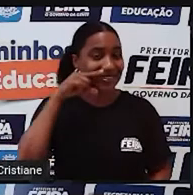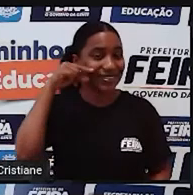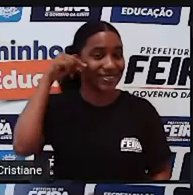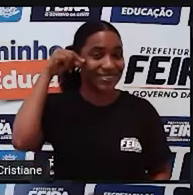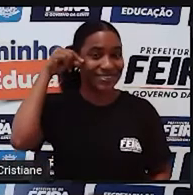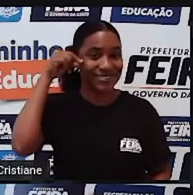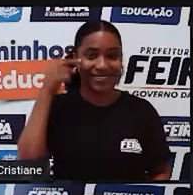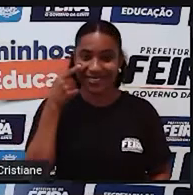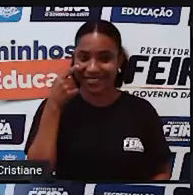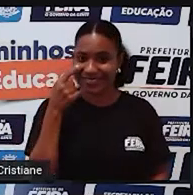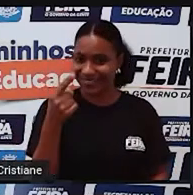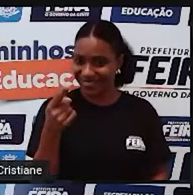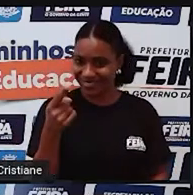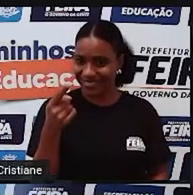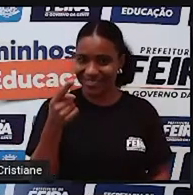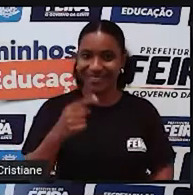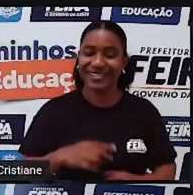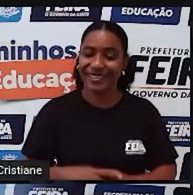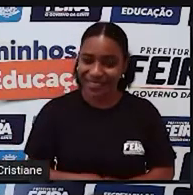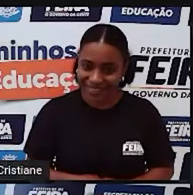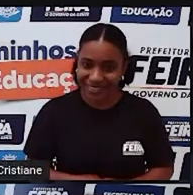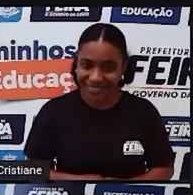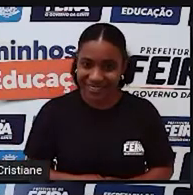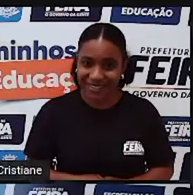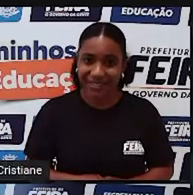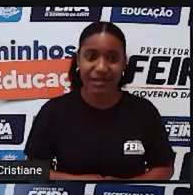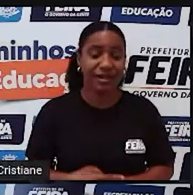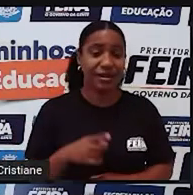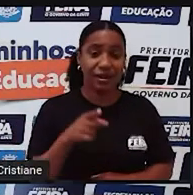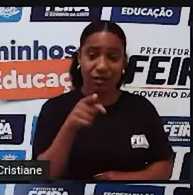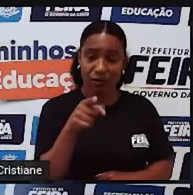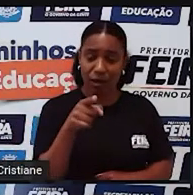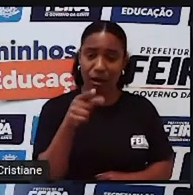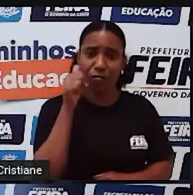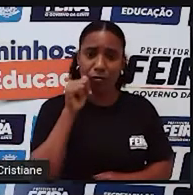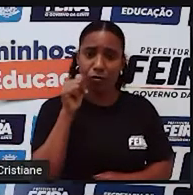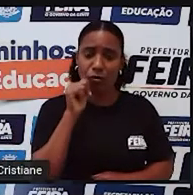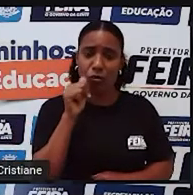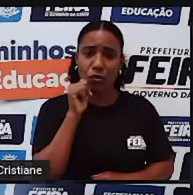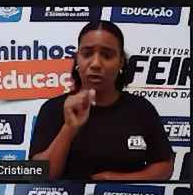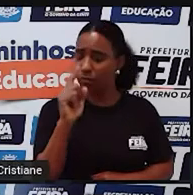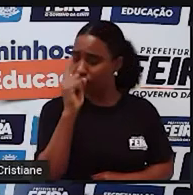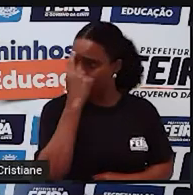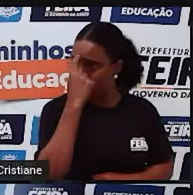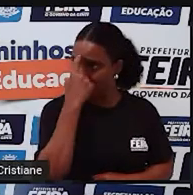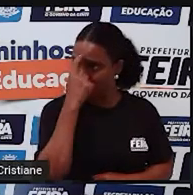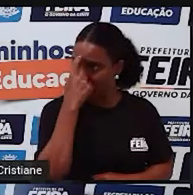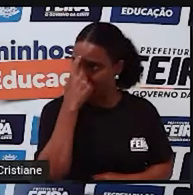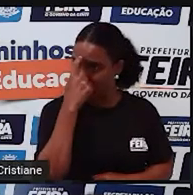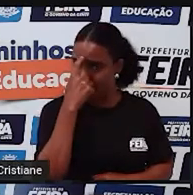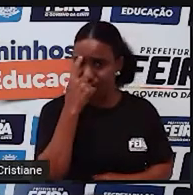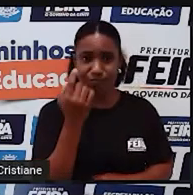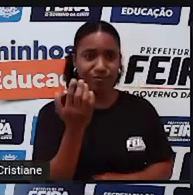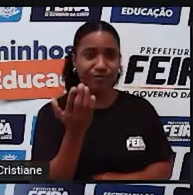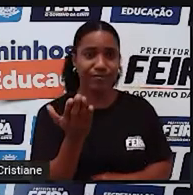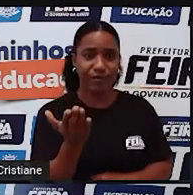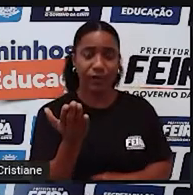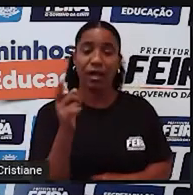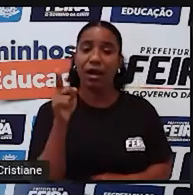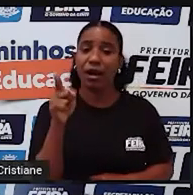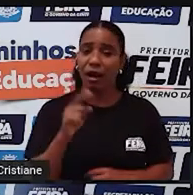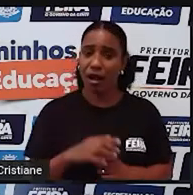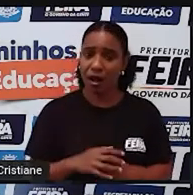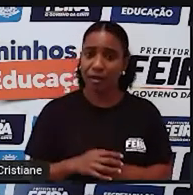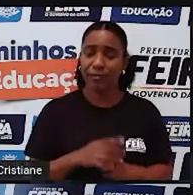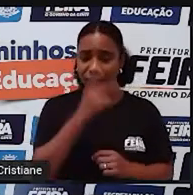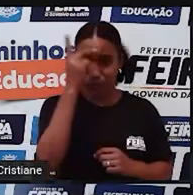temos aqui uma indiana. E a forma de se cumprimentar Na Índia, é totalmente diferente da